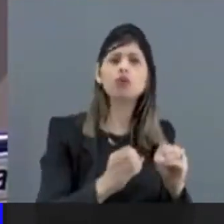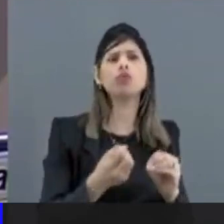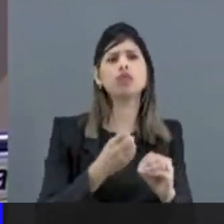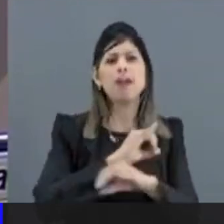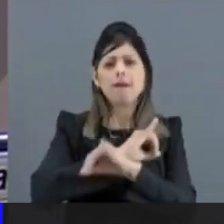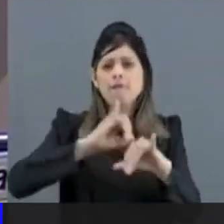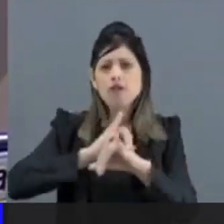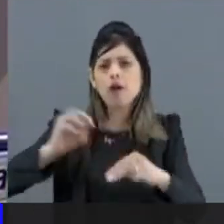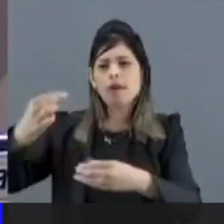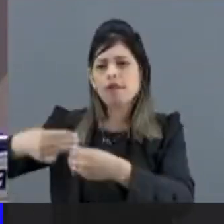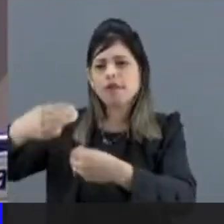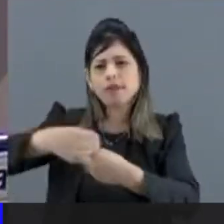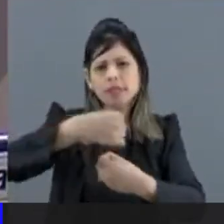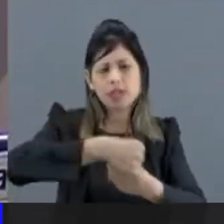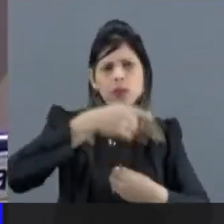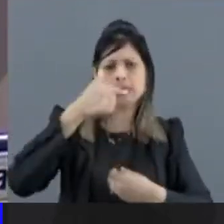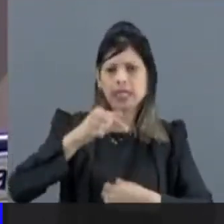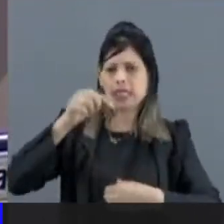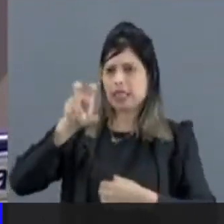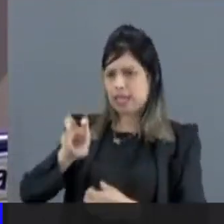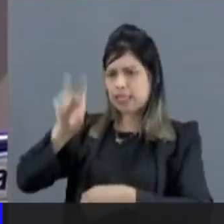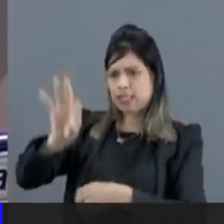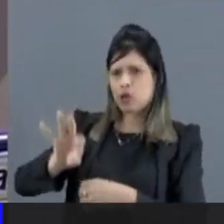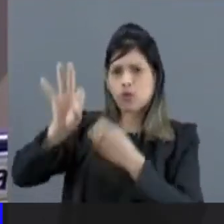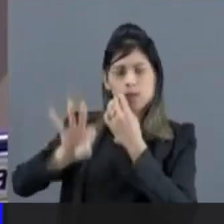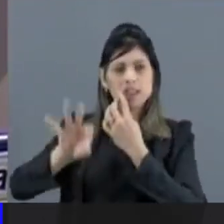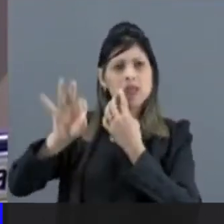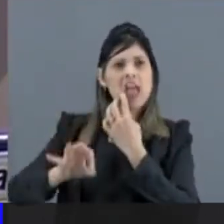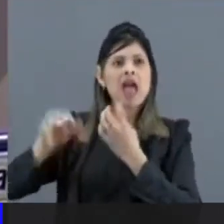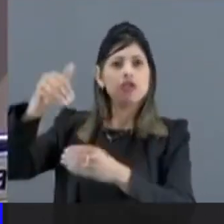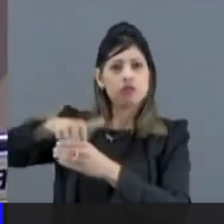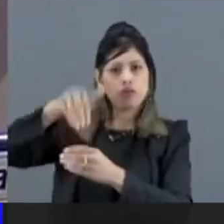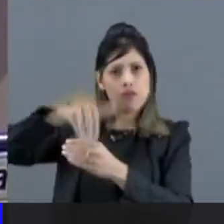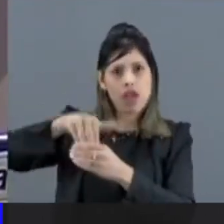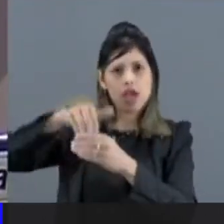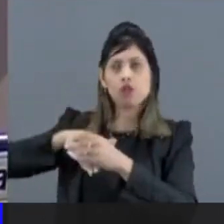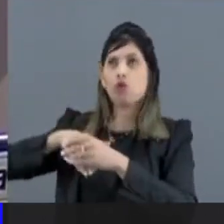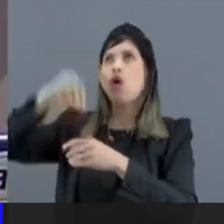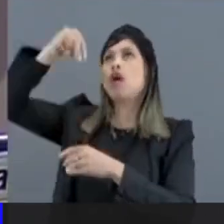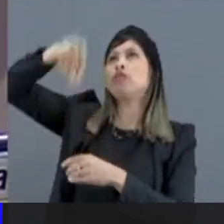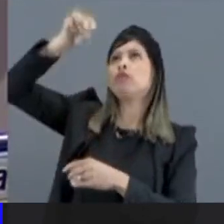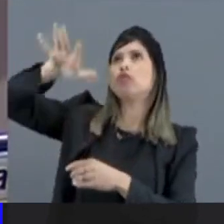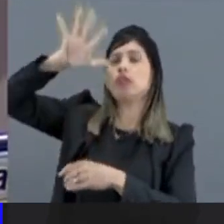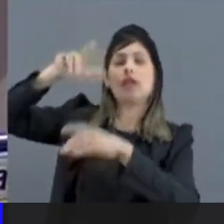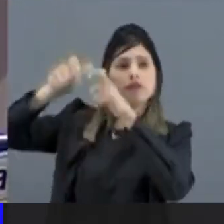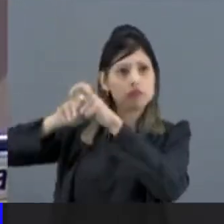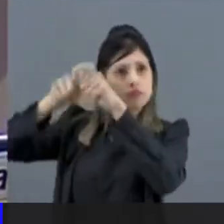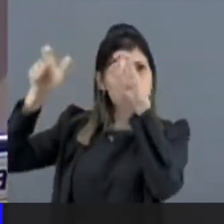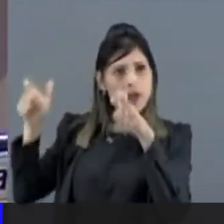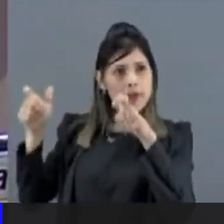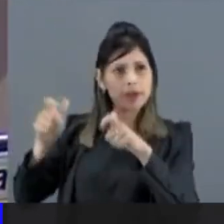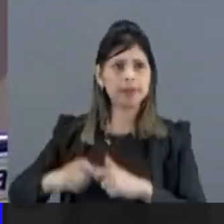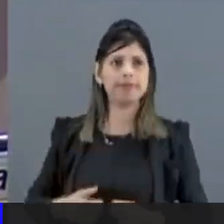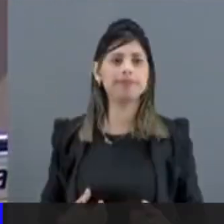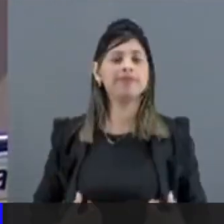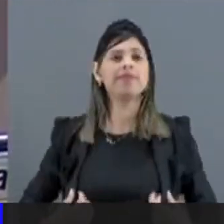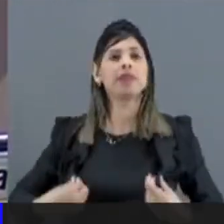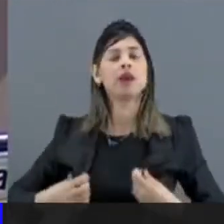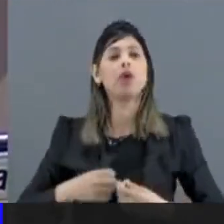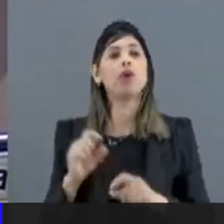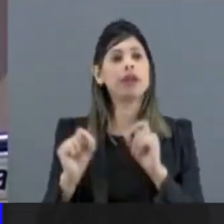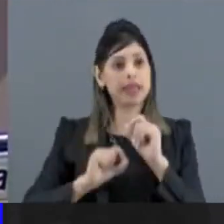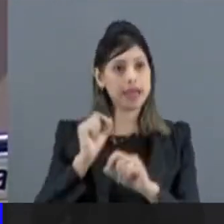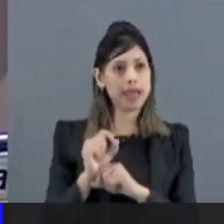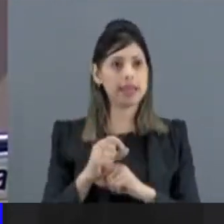de 75% dos votos a maioria na região nordeste em reunião do conselho Superior da Polícia Rodoviária Federal e que foi